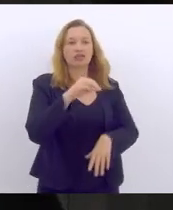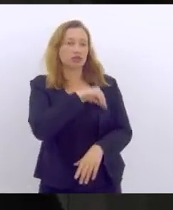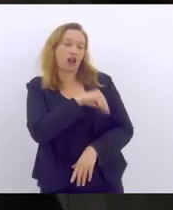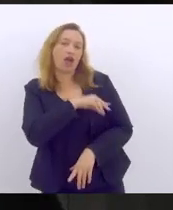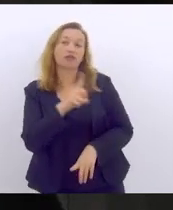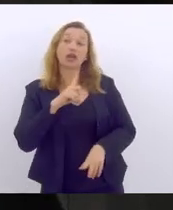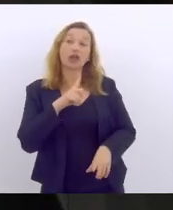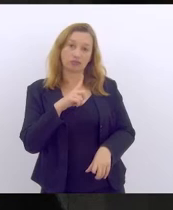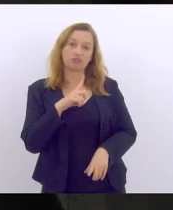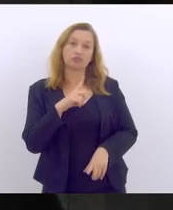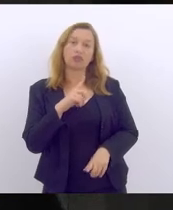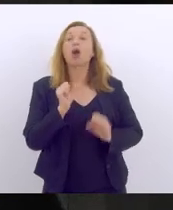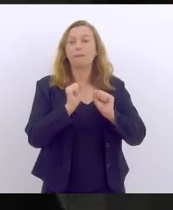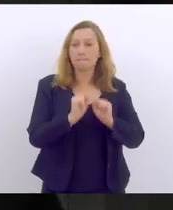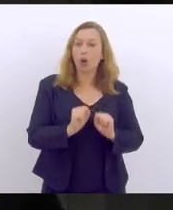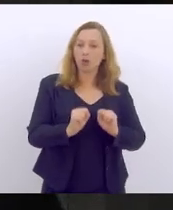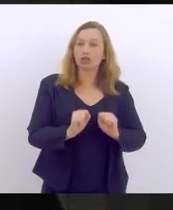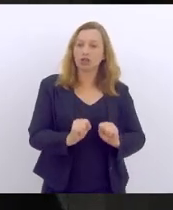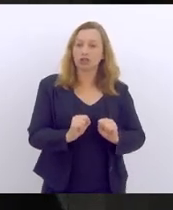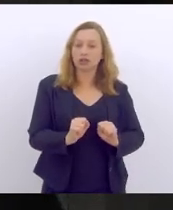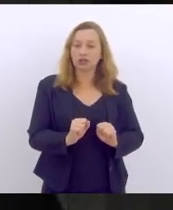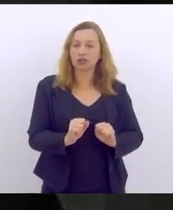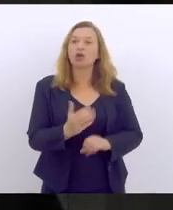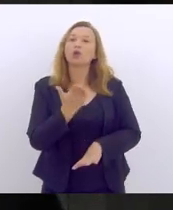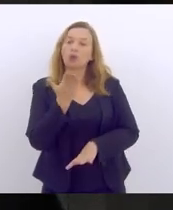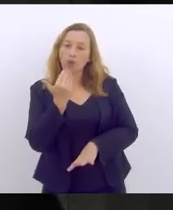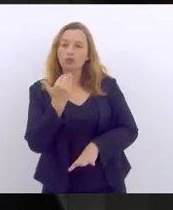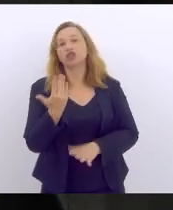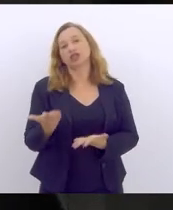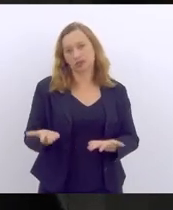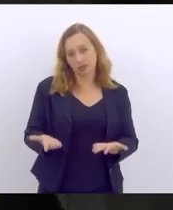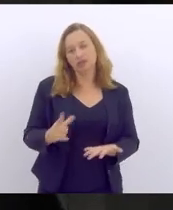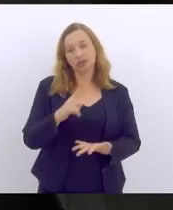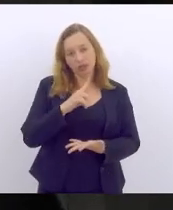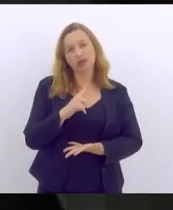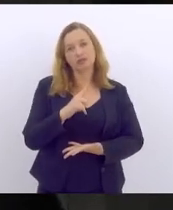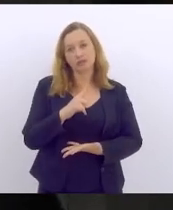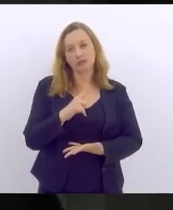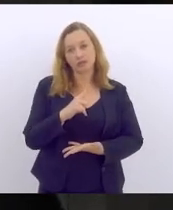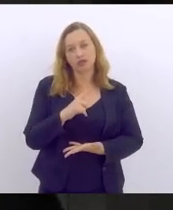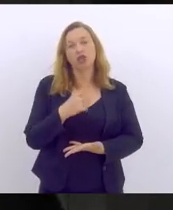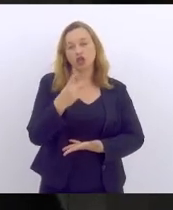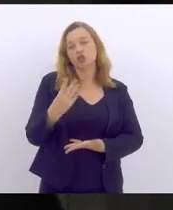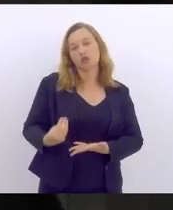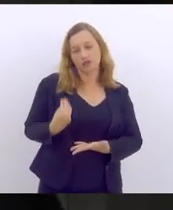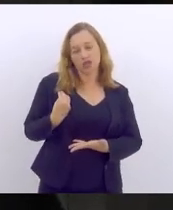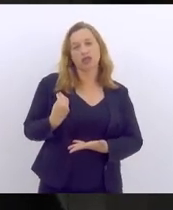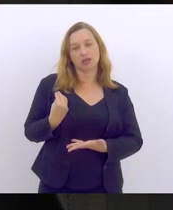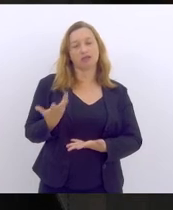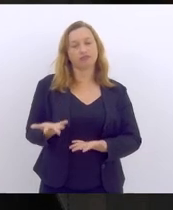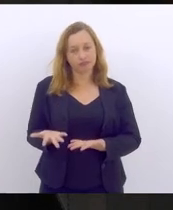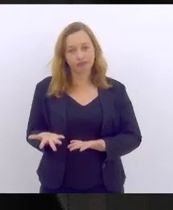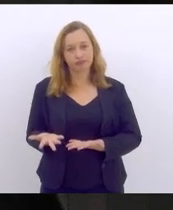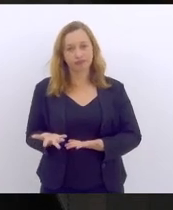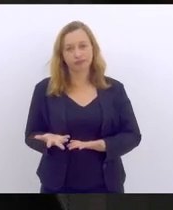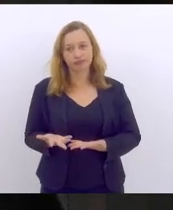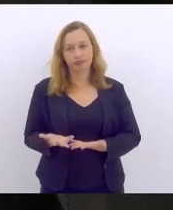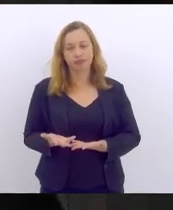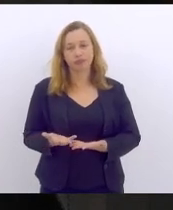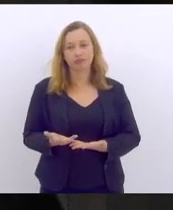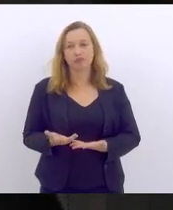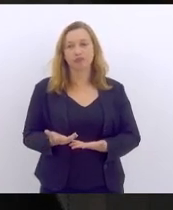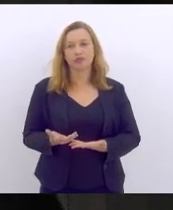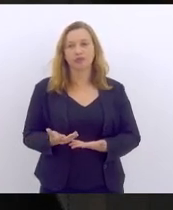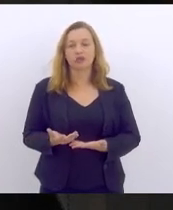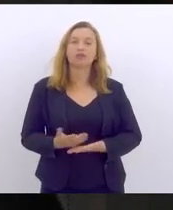e que tem condições portanto de adquirir pelo menos os insumos necessários a sua vida a sua sobrevivência em